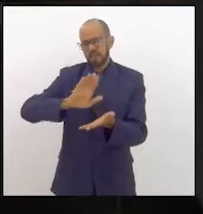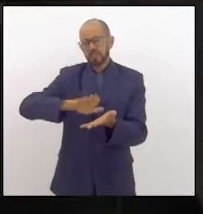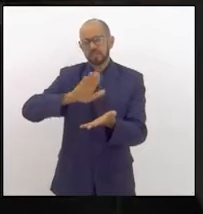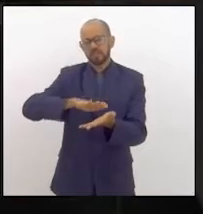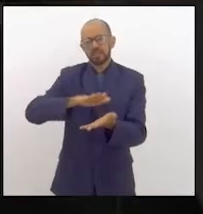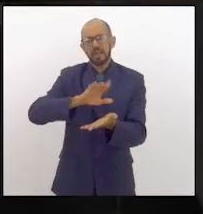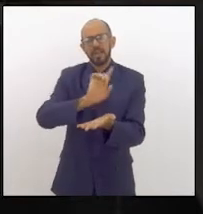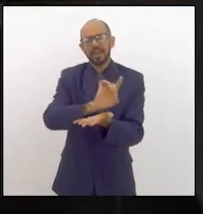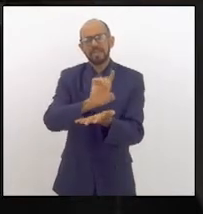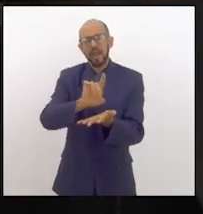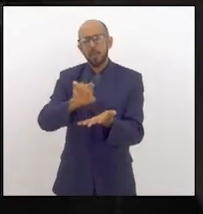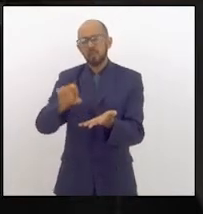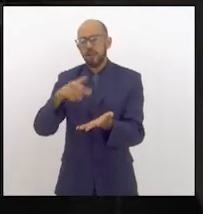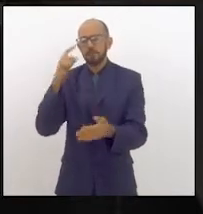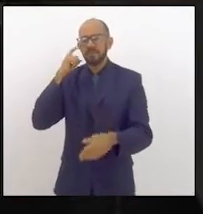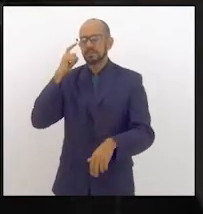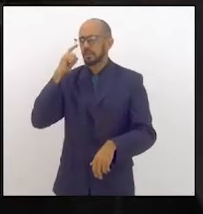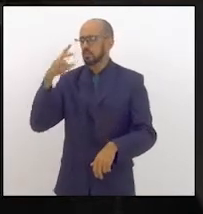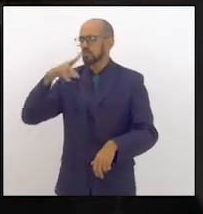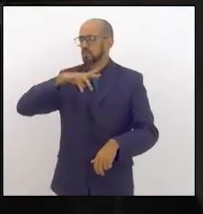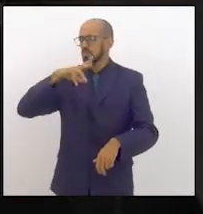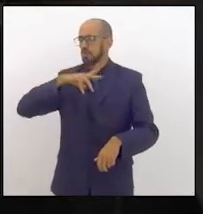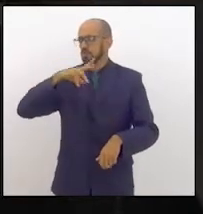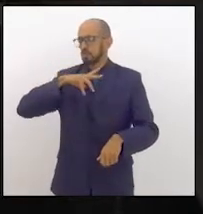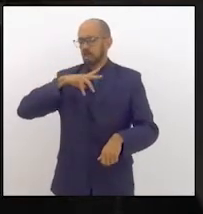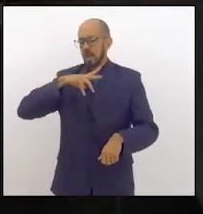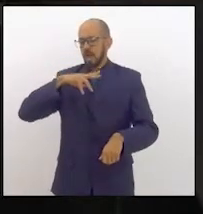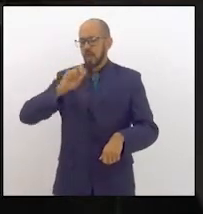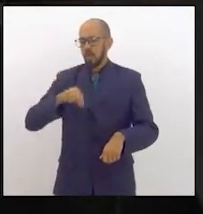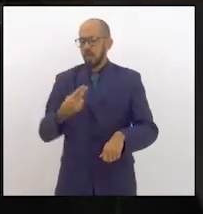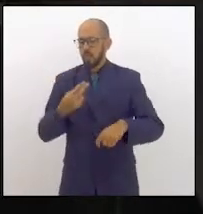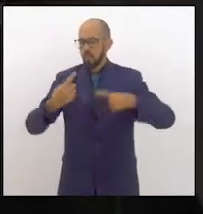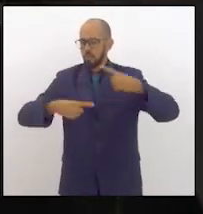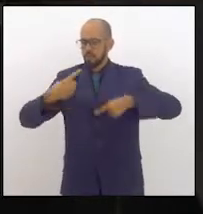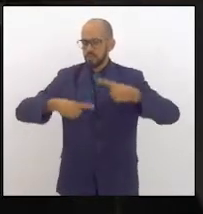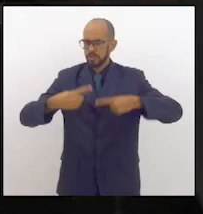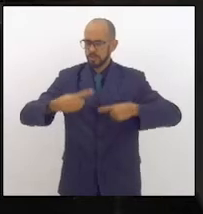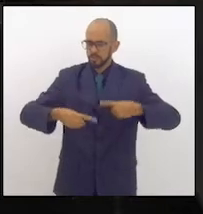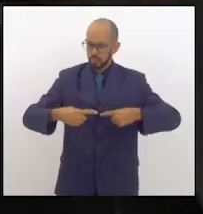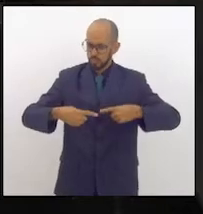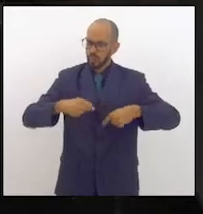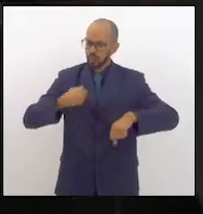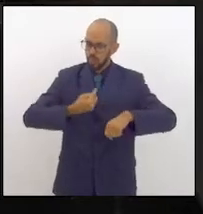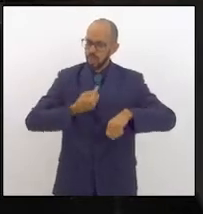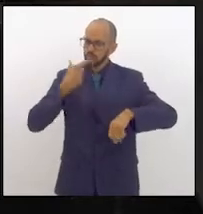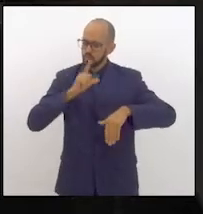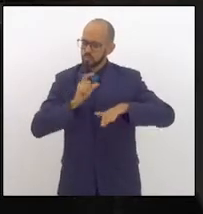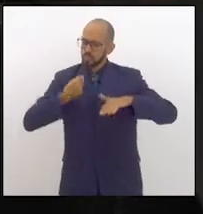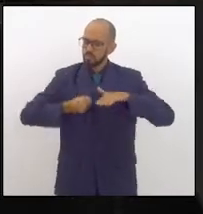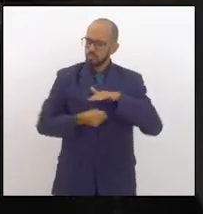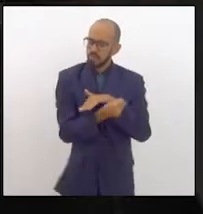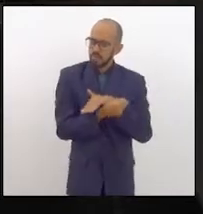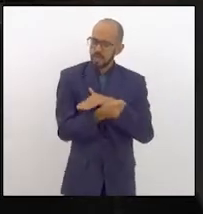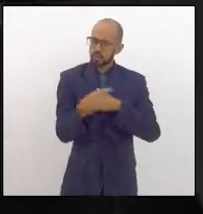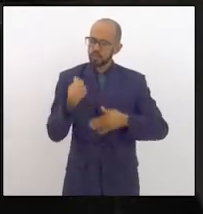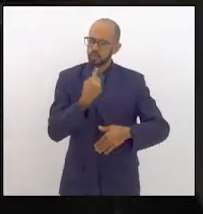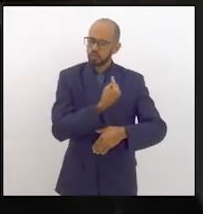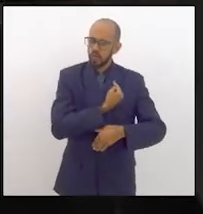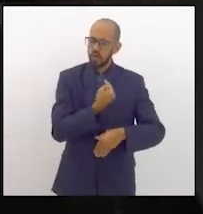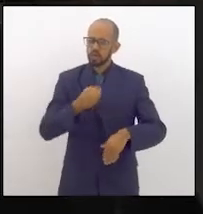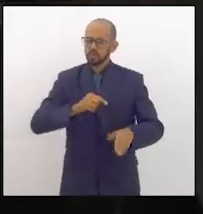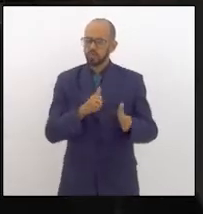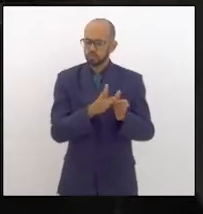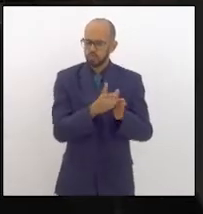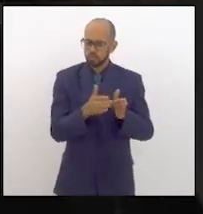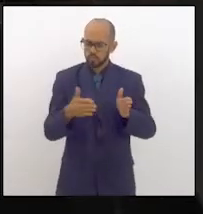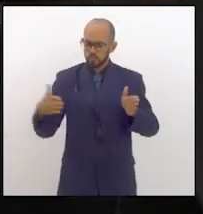vezes olhando o seu lado pessoal o seu lado político nós passaríamos o nosso mandato o nosso período legislativo